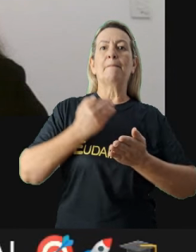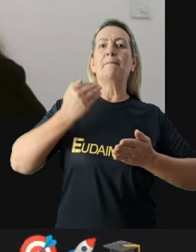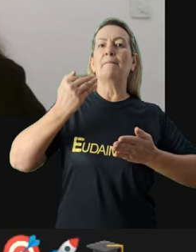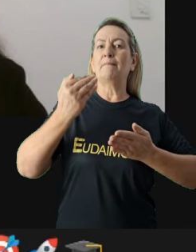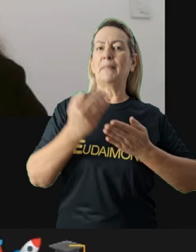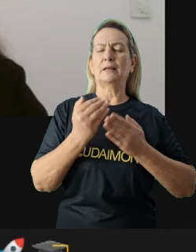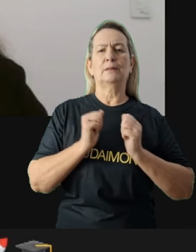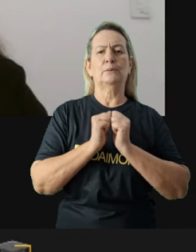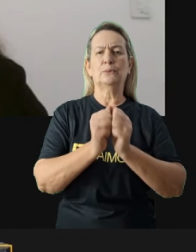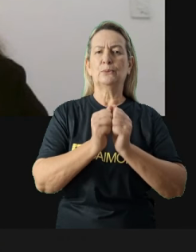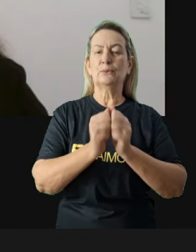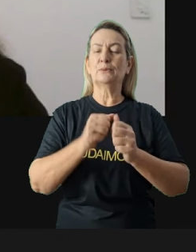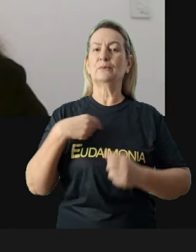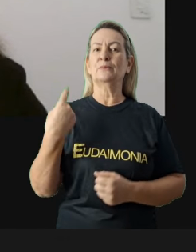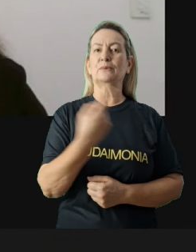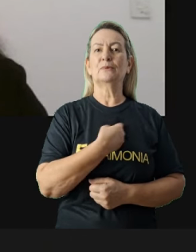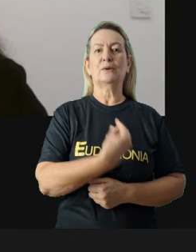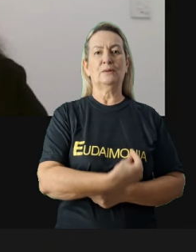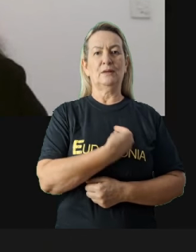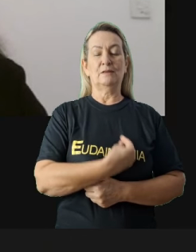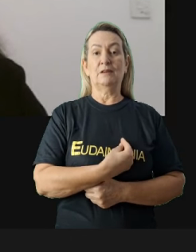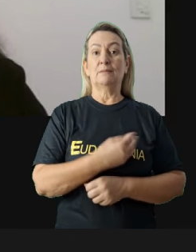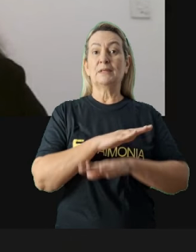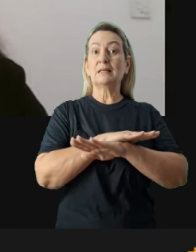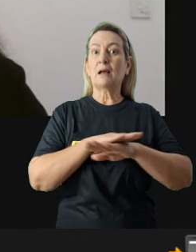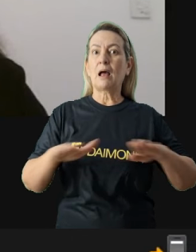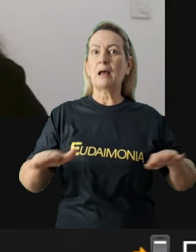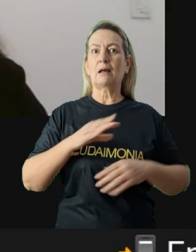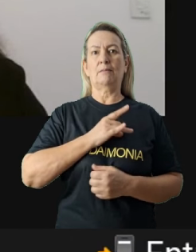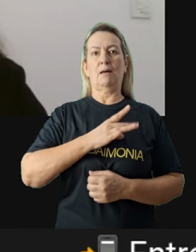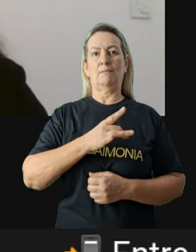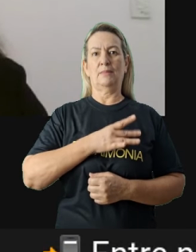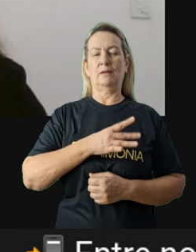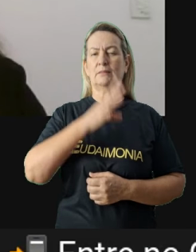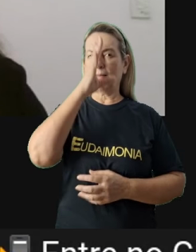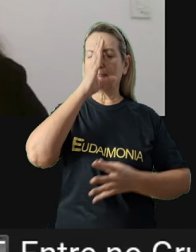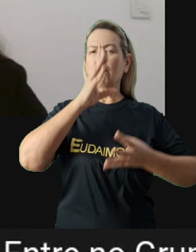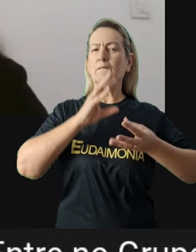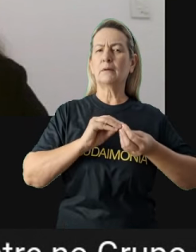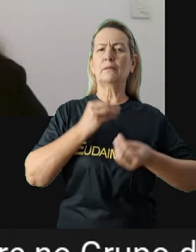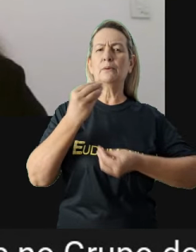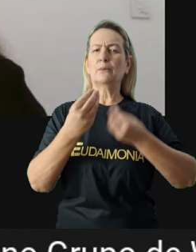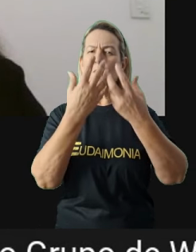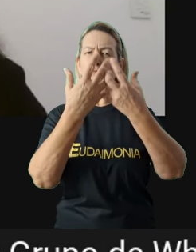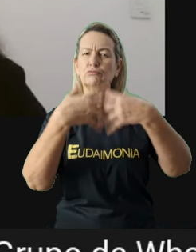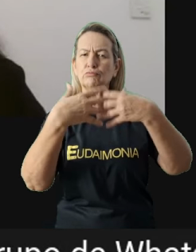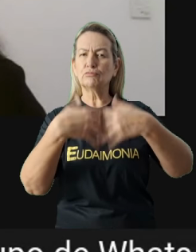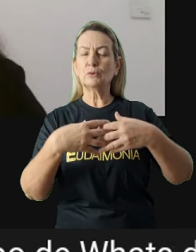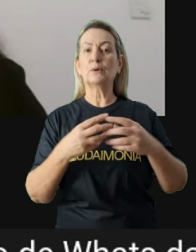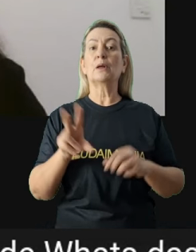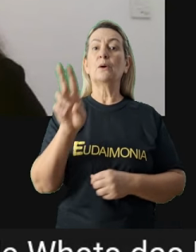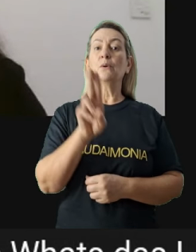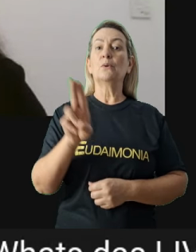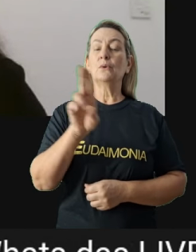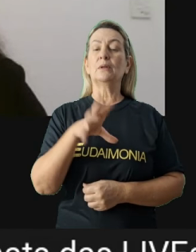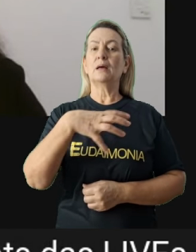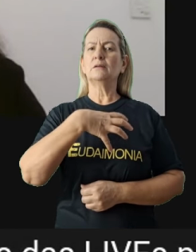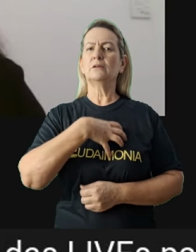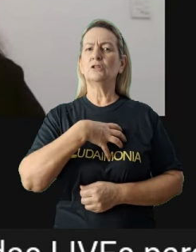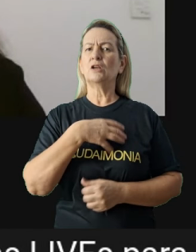o nosso momento, é a nossa realidade que vai cada vez mais fazer parte das nossas vidas, e a gente precisa perder os